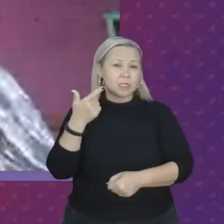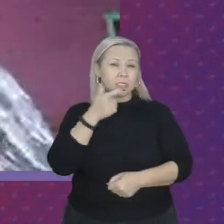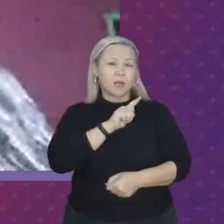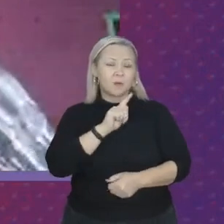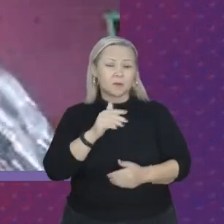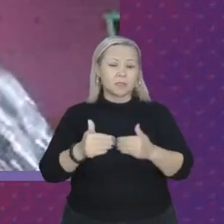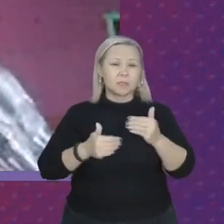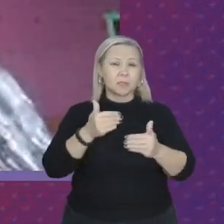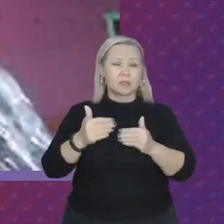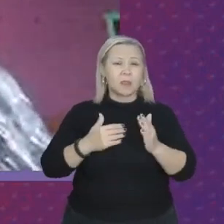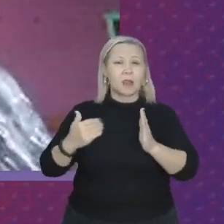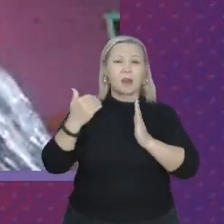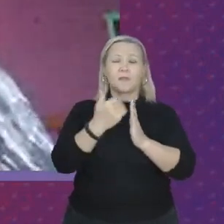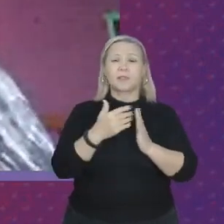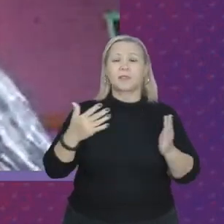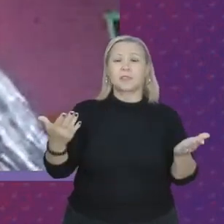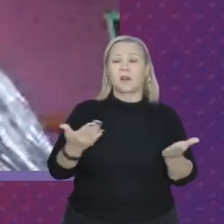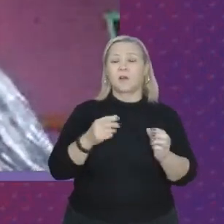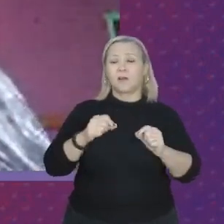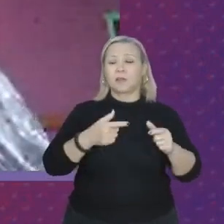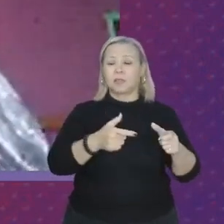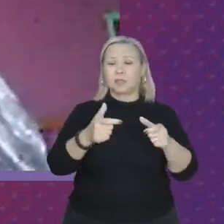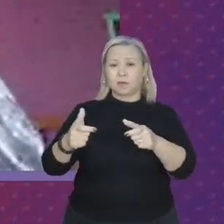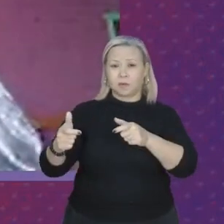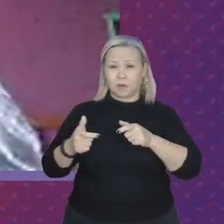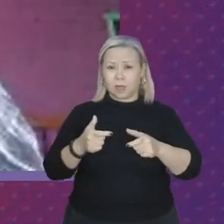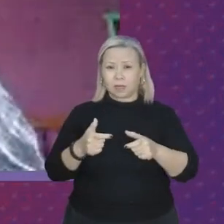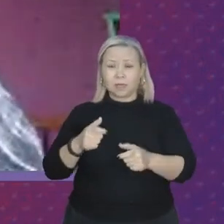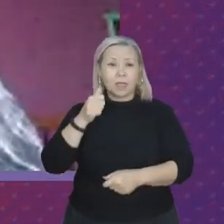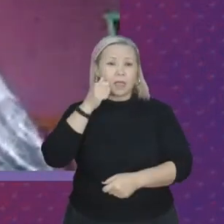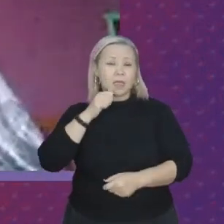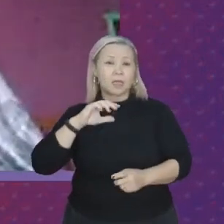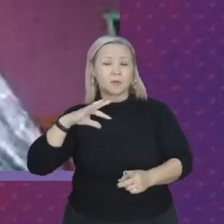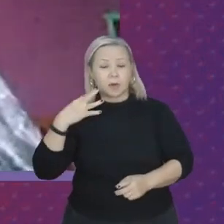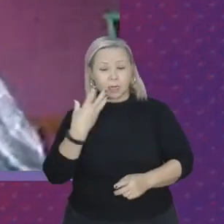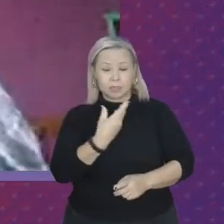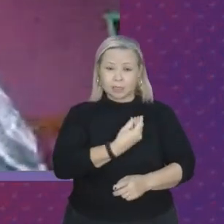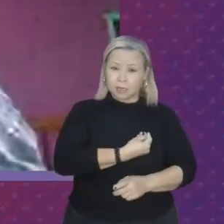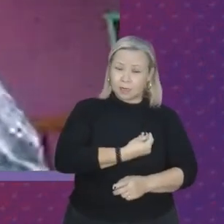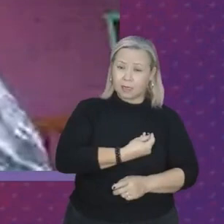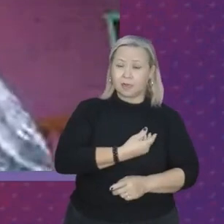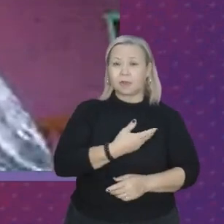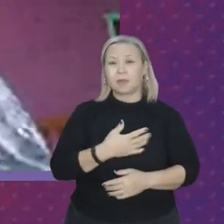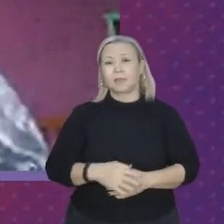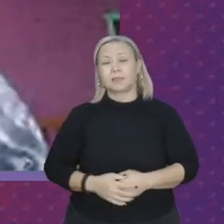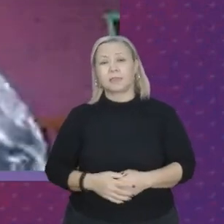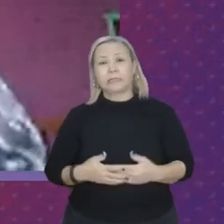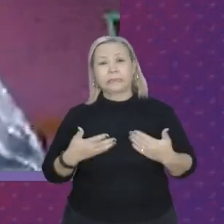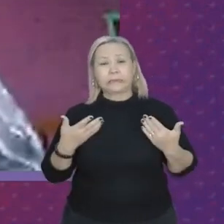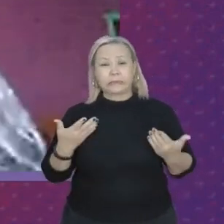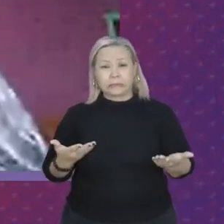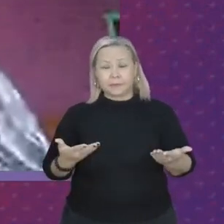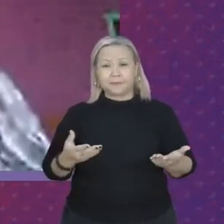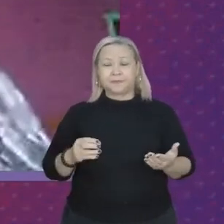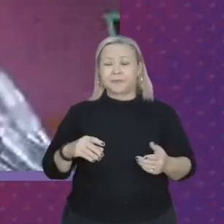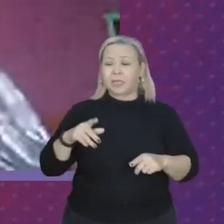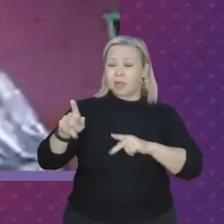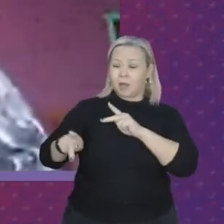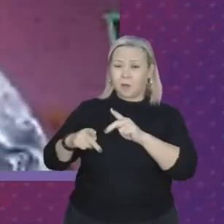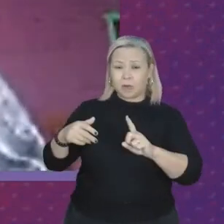avançar só agora nesses espaços, mas assim, e as mulheres trans, né, e os homens trans, e a população